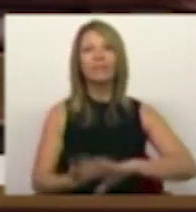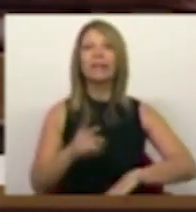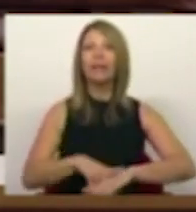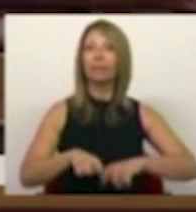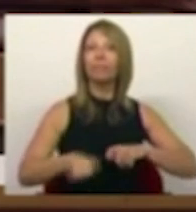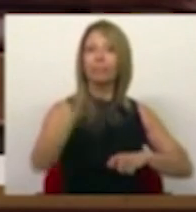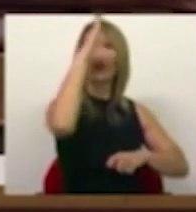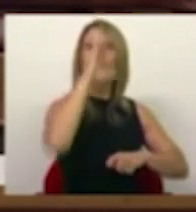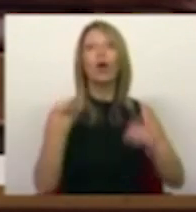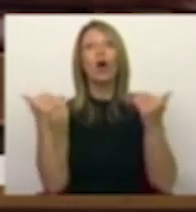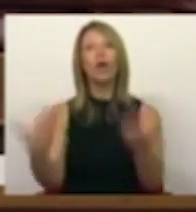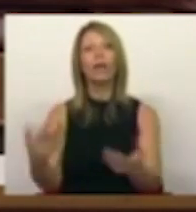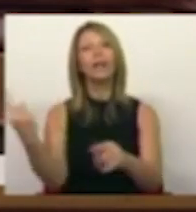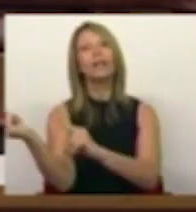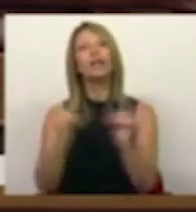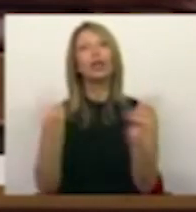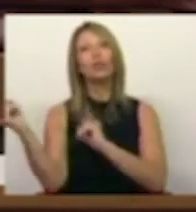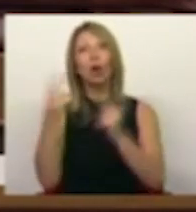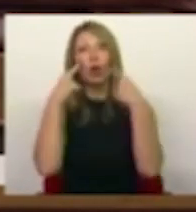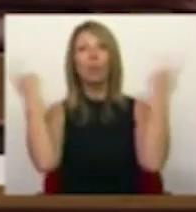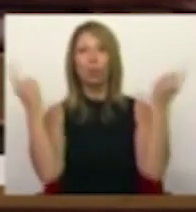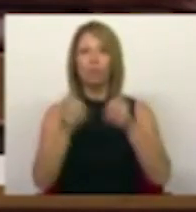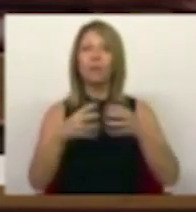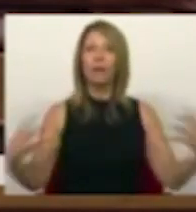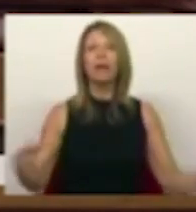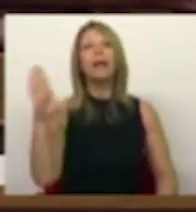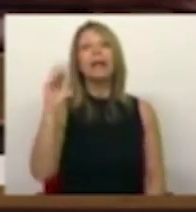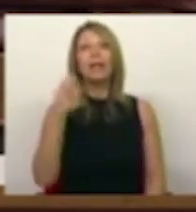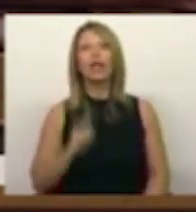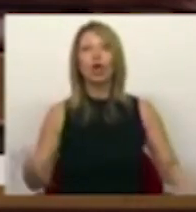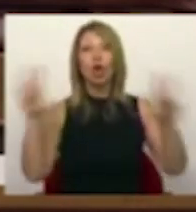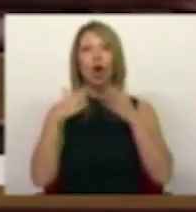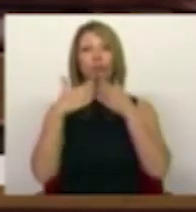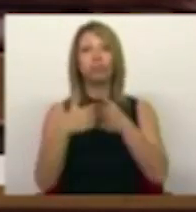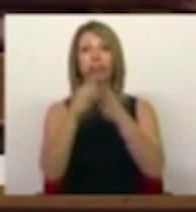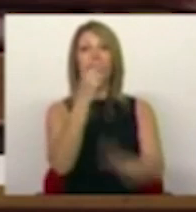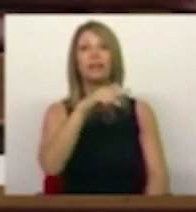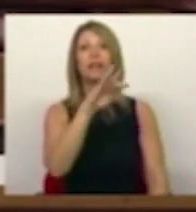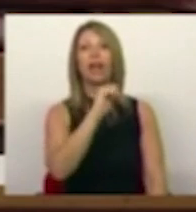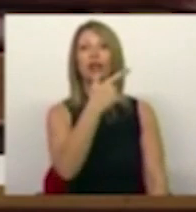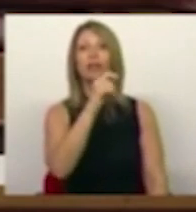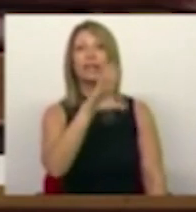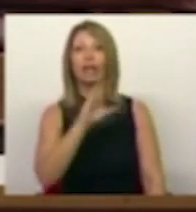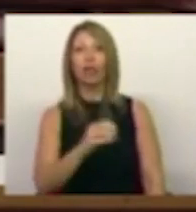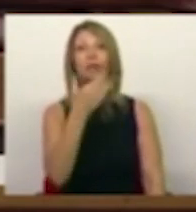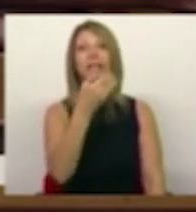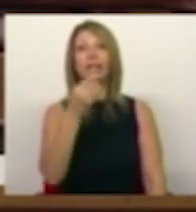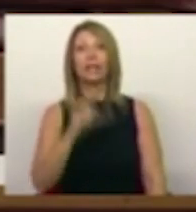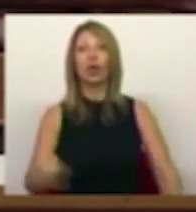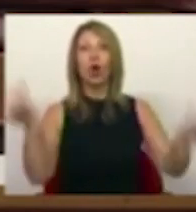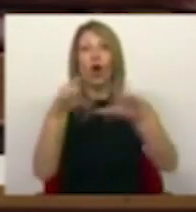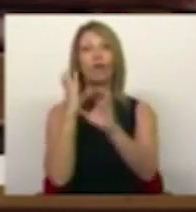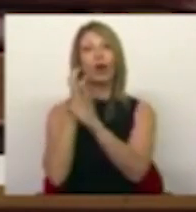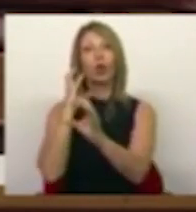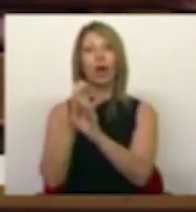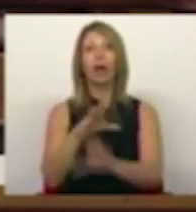a oferta de transportes públicos. 10 novos navios para a Transtejo, 700 novos autocarros, 14